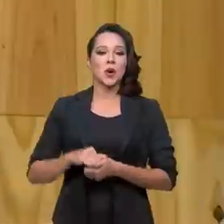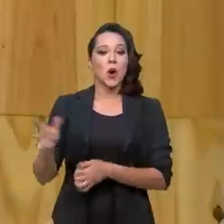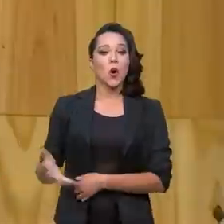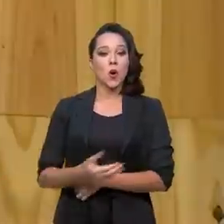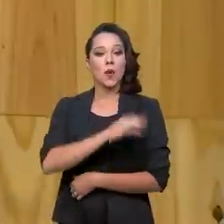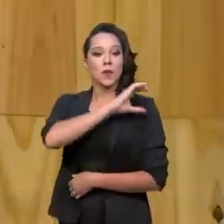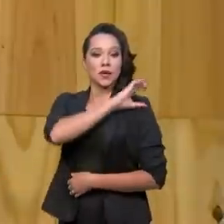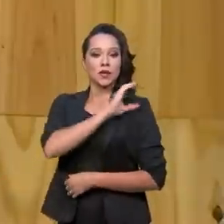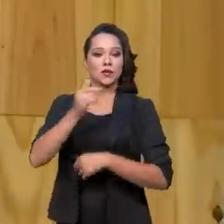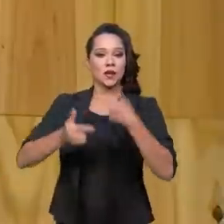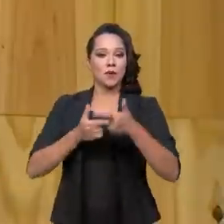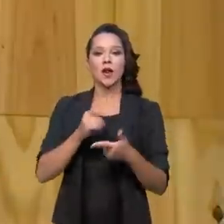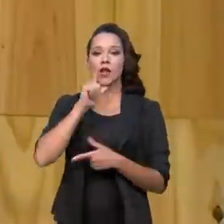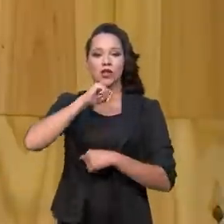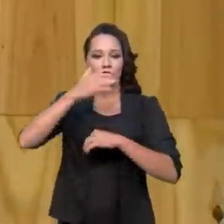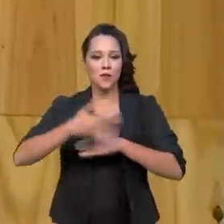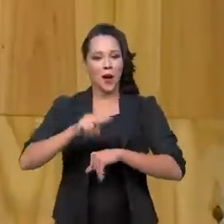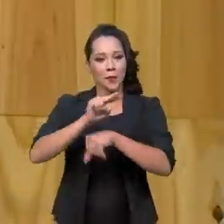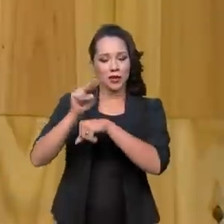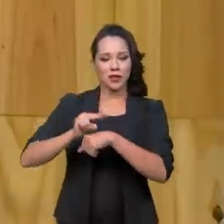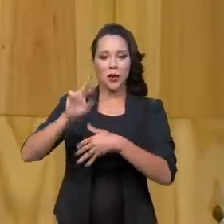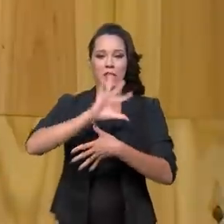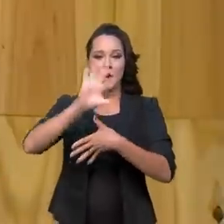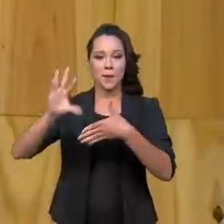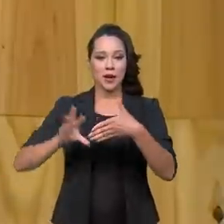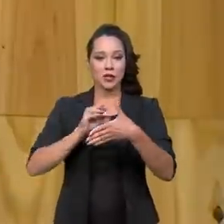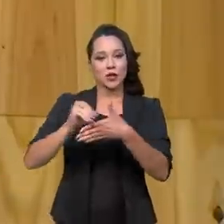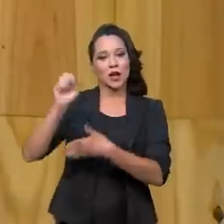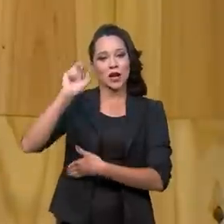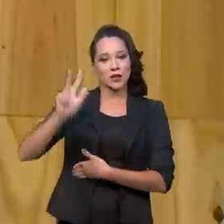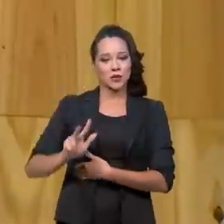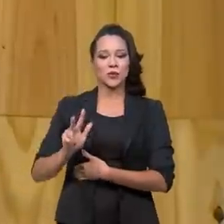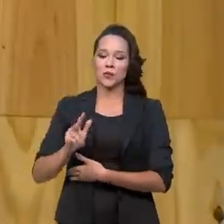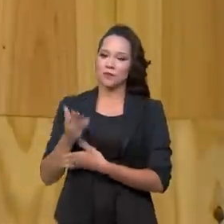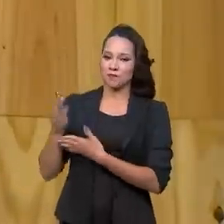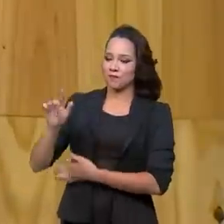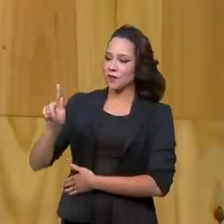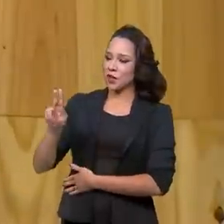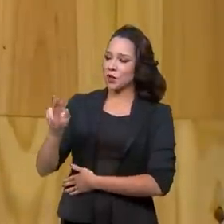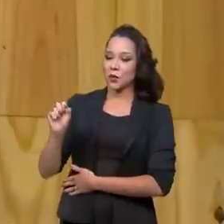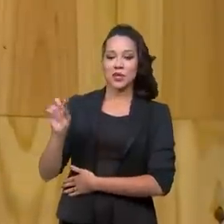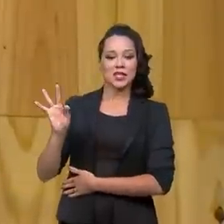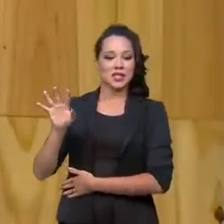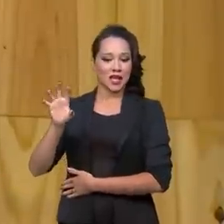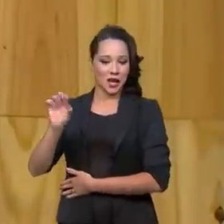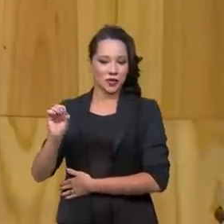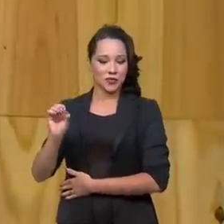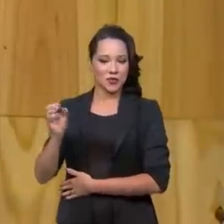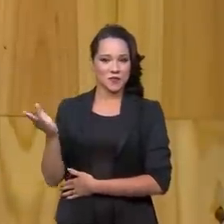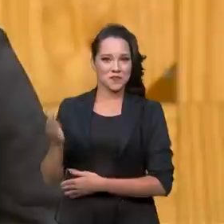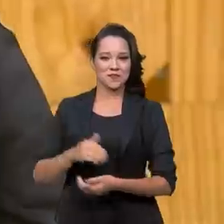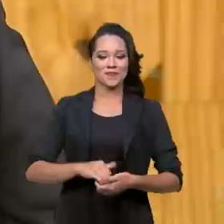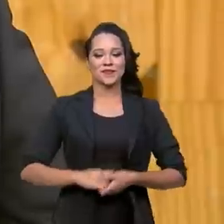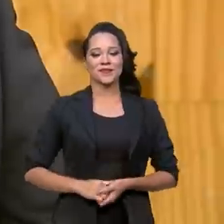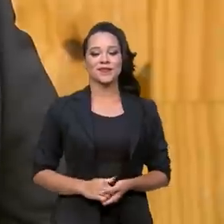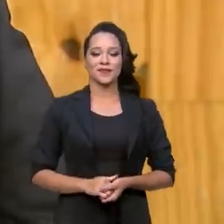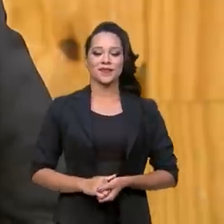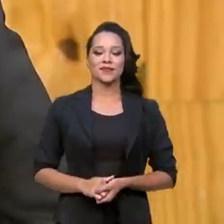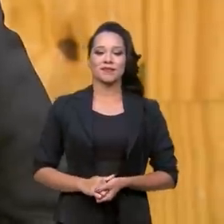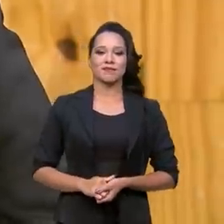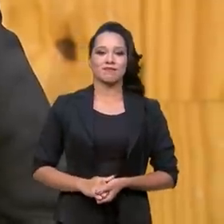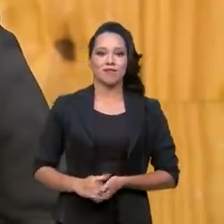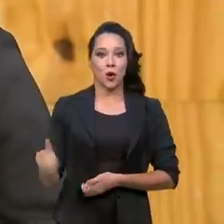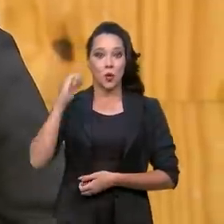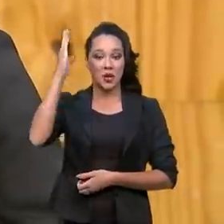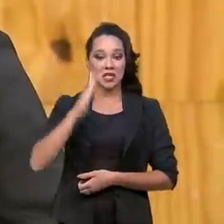de Operações Marítimas e Proteção da Amazônia Azul, contra-almirante Gustavo Calheiro Garriga Pires.